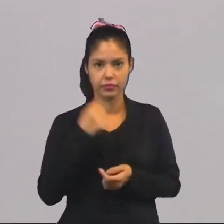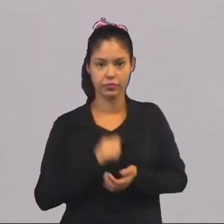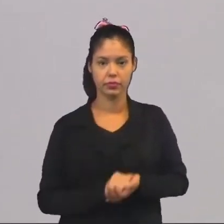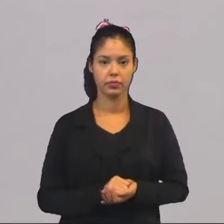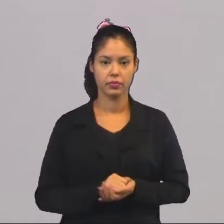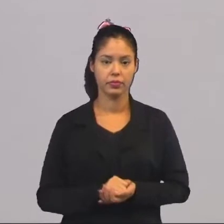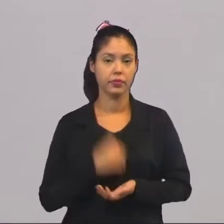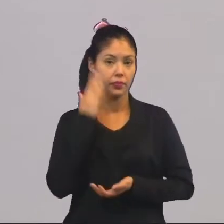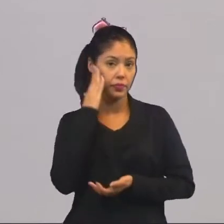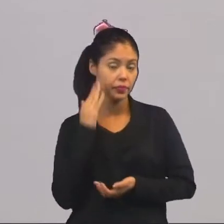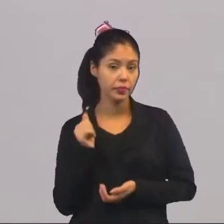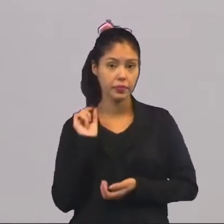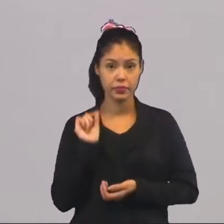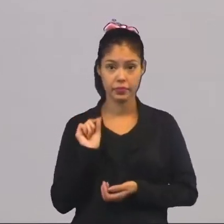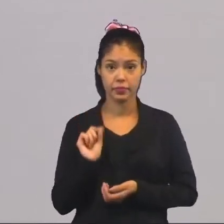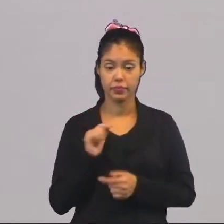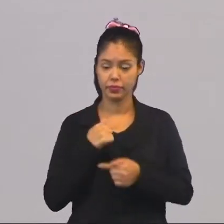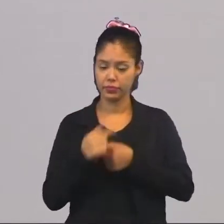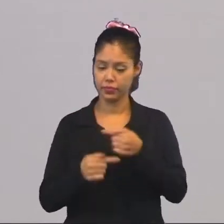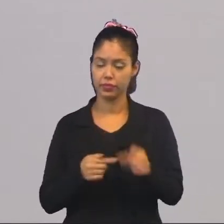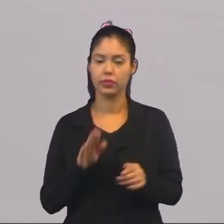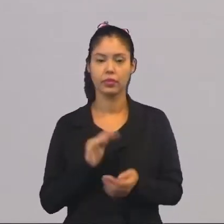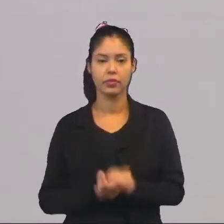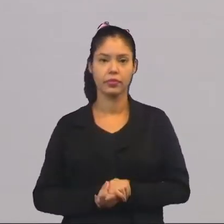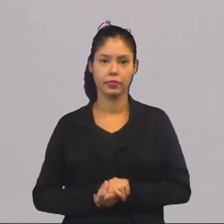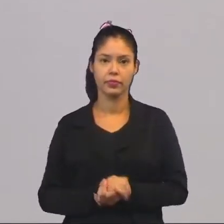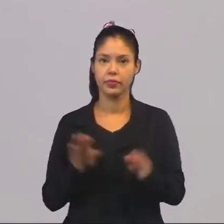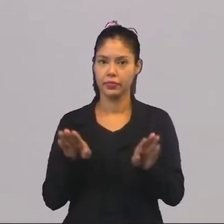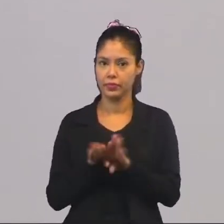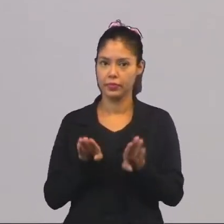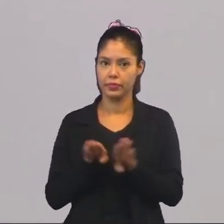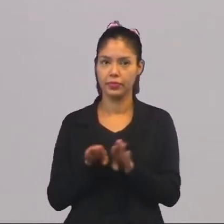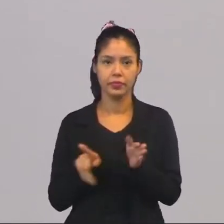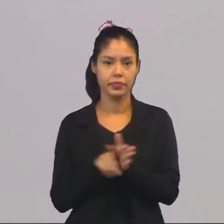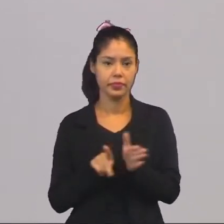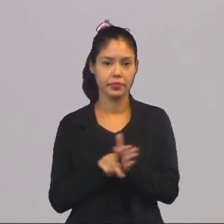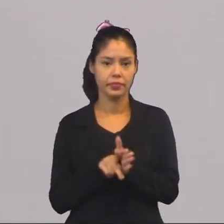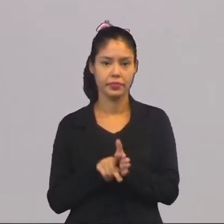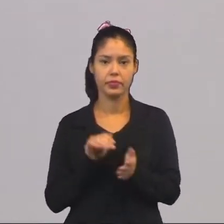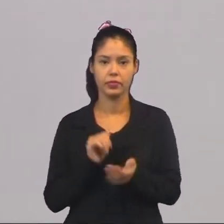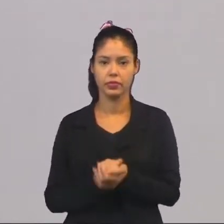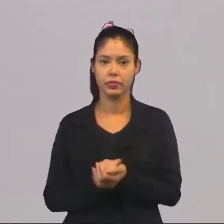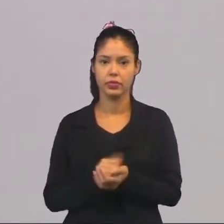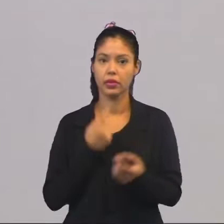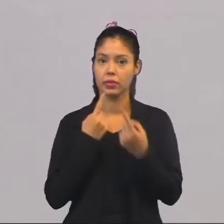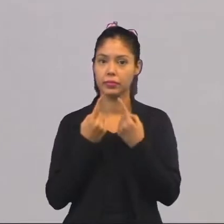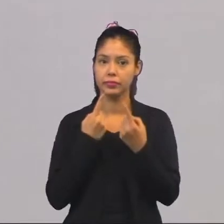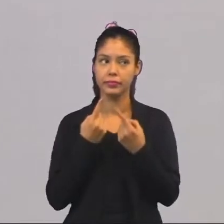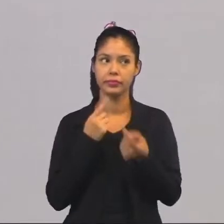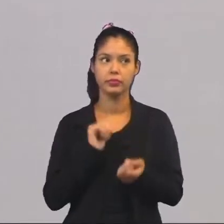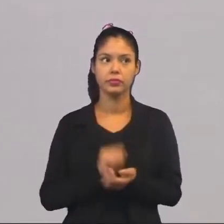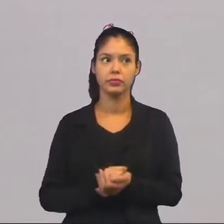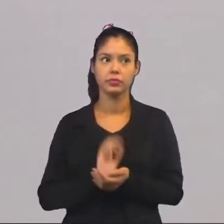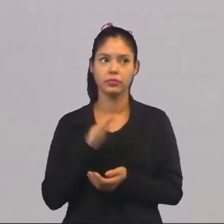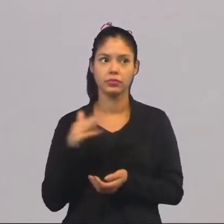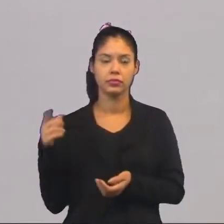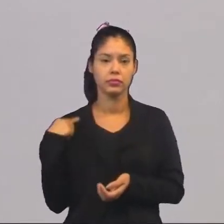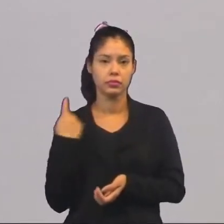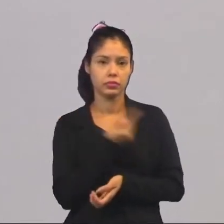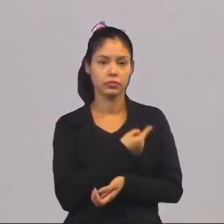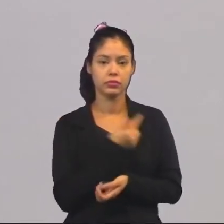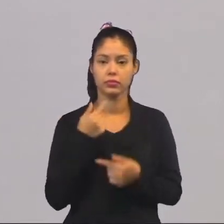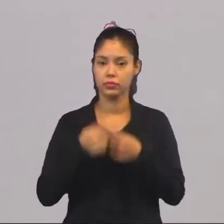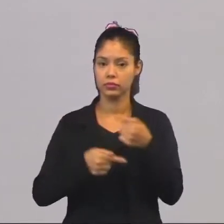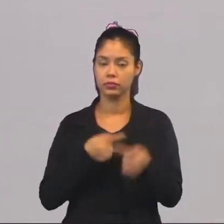né sabemos que a gramática né ela também serve a propósitos discursivo né Foi quando a gente